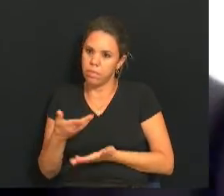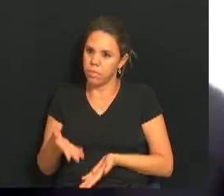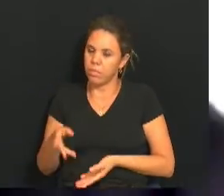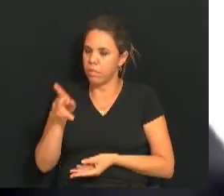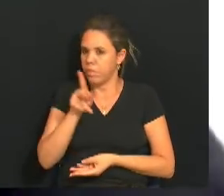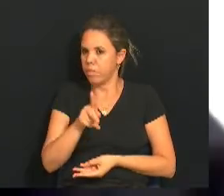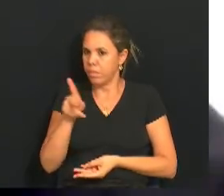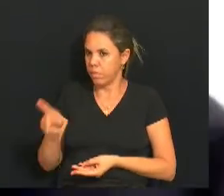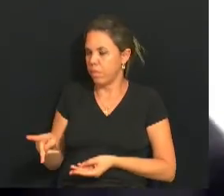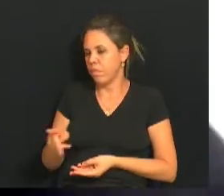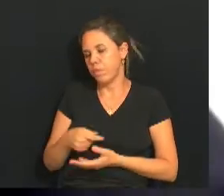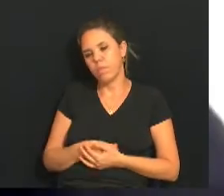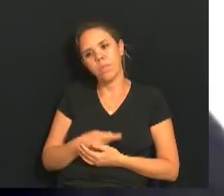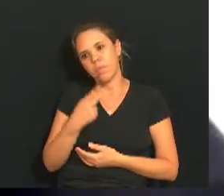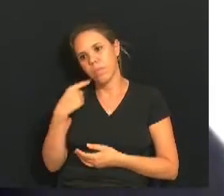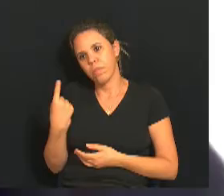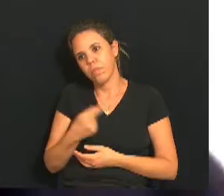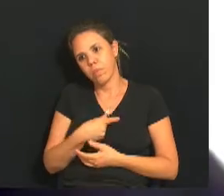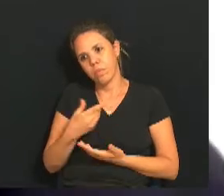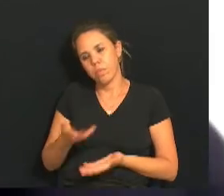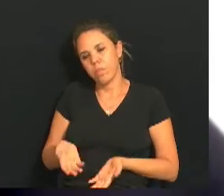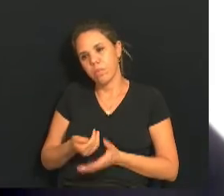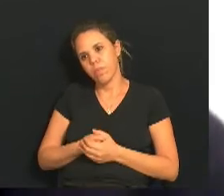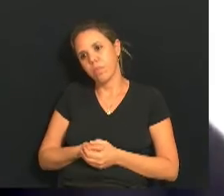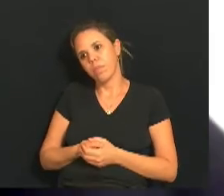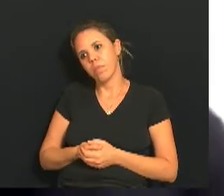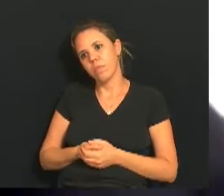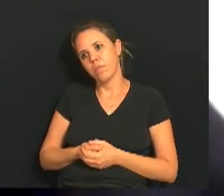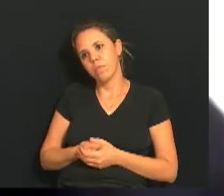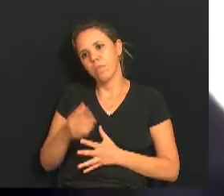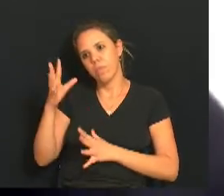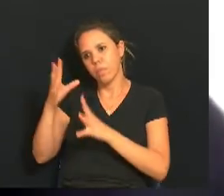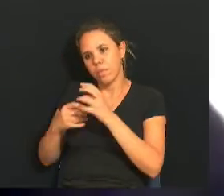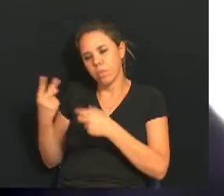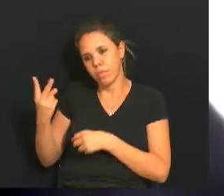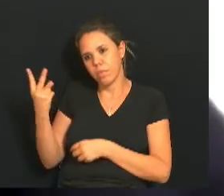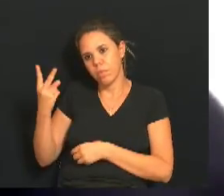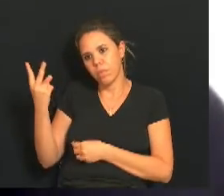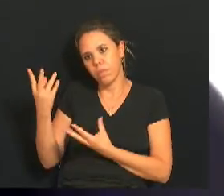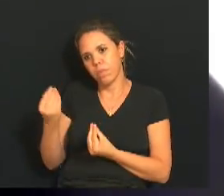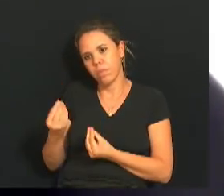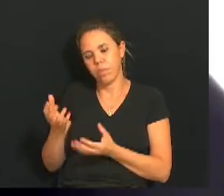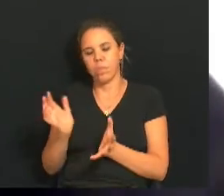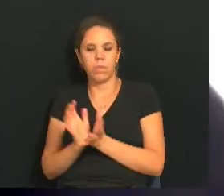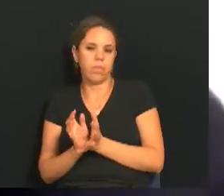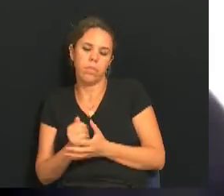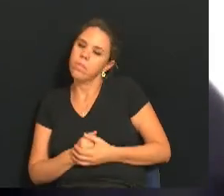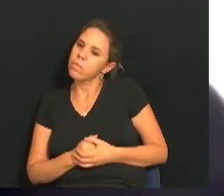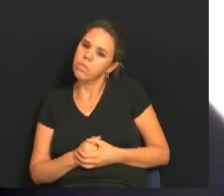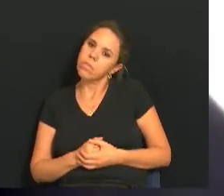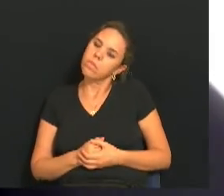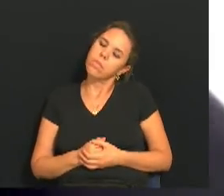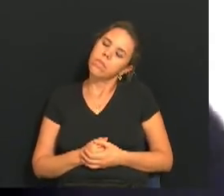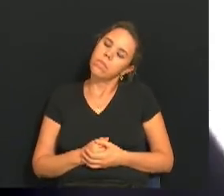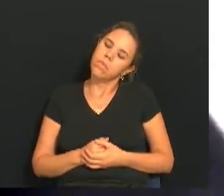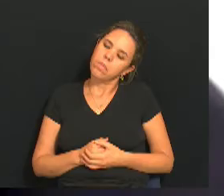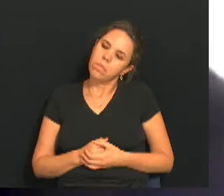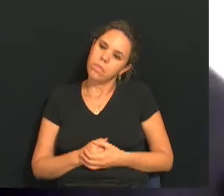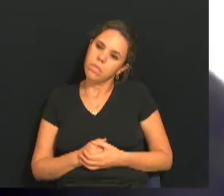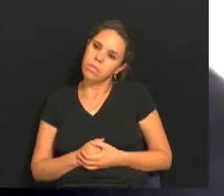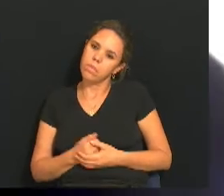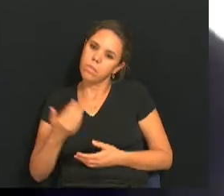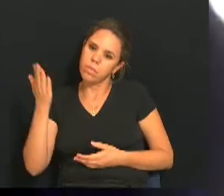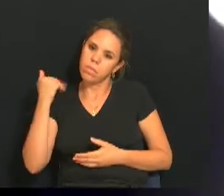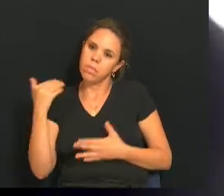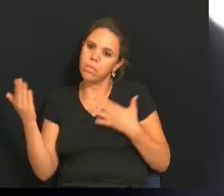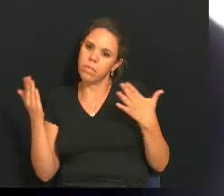rede, né? Quando eu falo nós, é porque eu sou educadora da rede. Por mais que a gente brigue, a gente valoriza muito essa rede, né? Então, eu gostaria de saber qual que